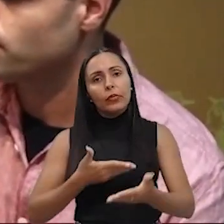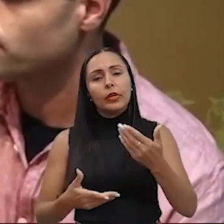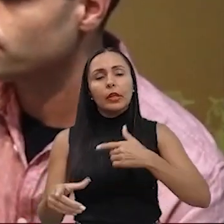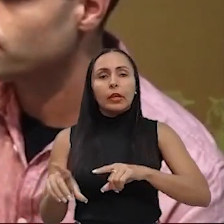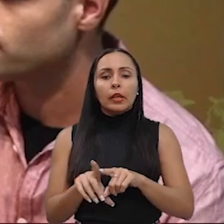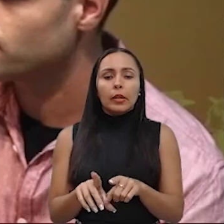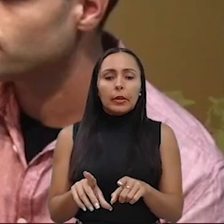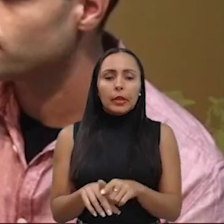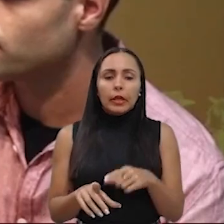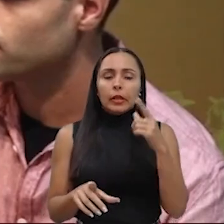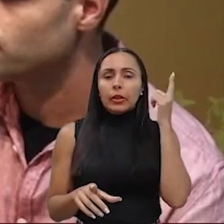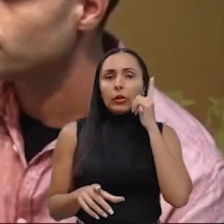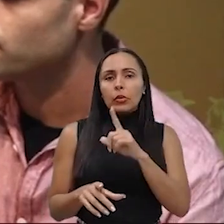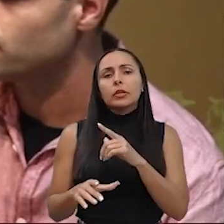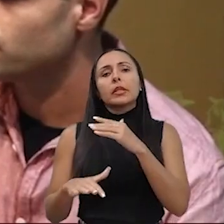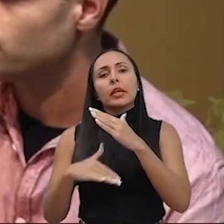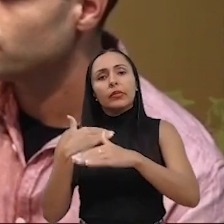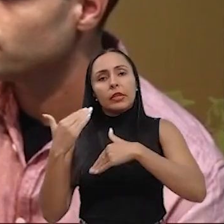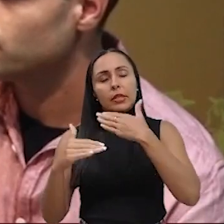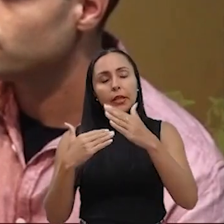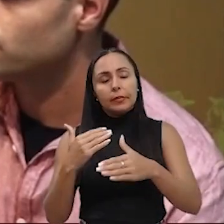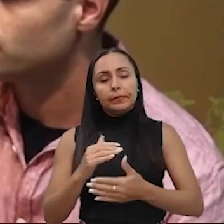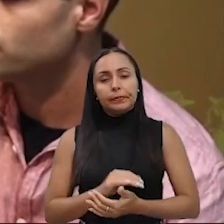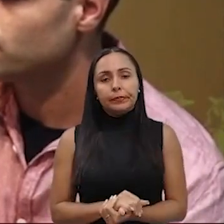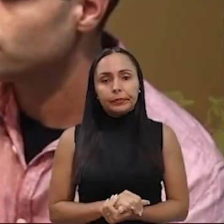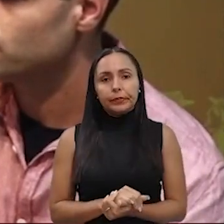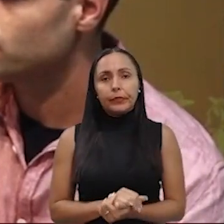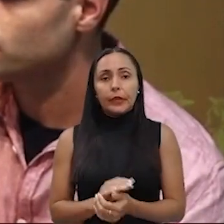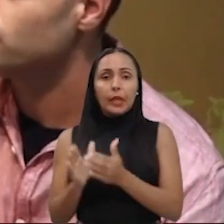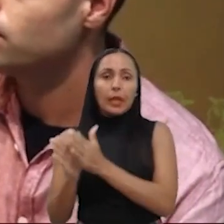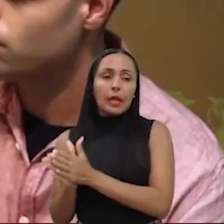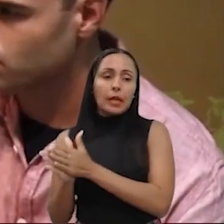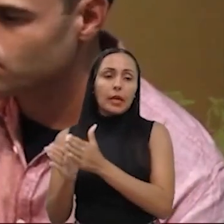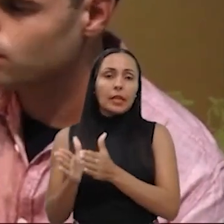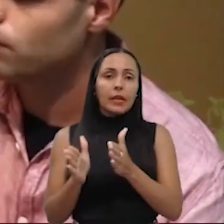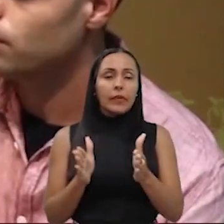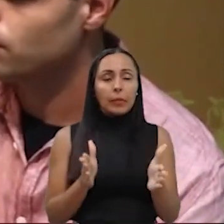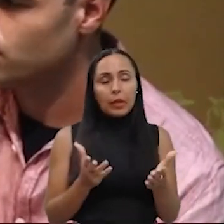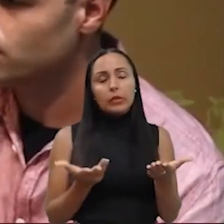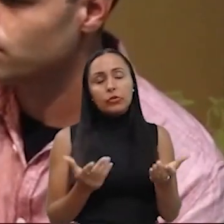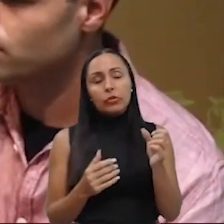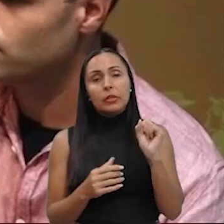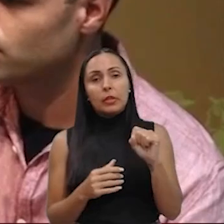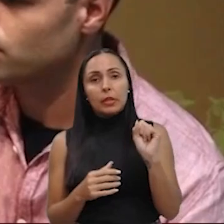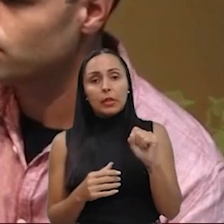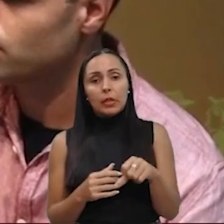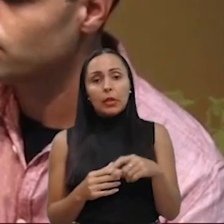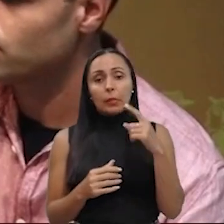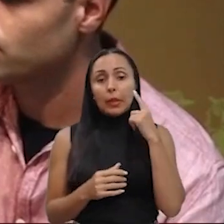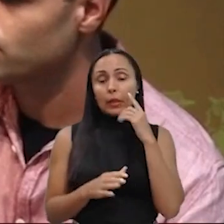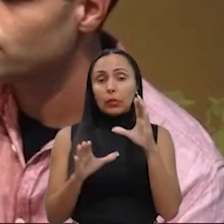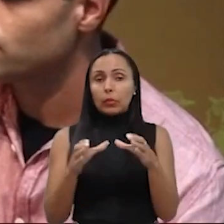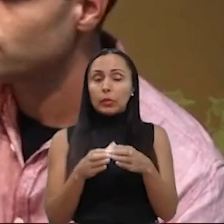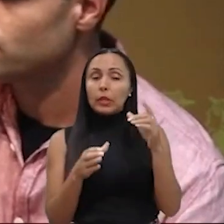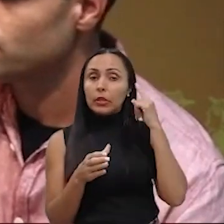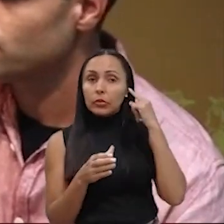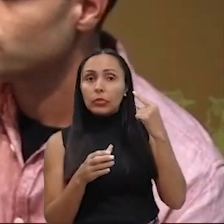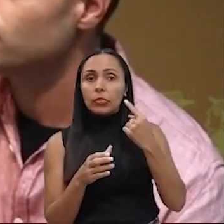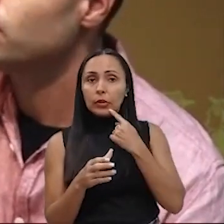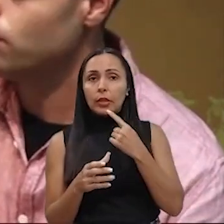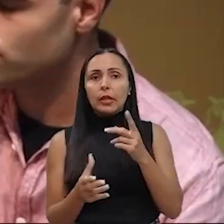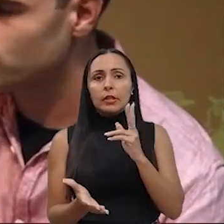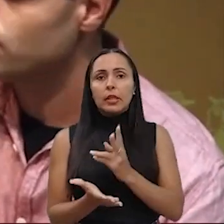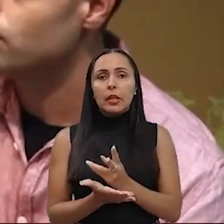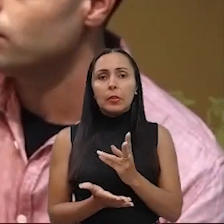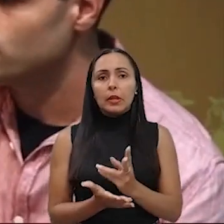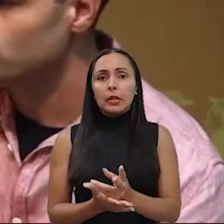também consiga avançar cada vez mais de forma propositiva, né, para que a comunidade surda sempre seja a